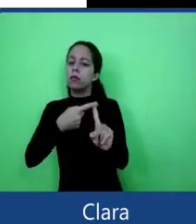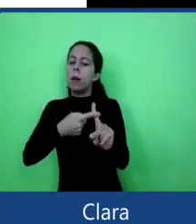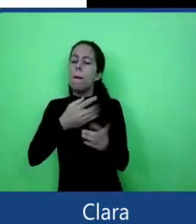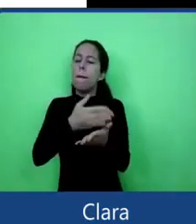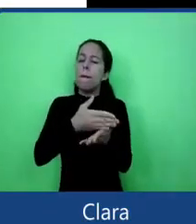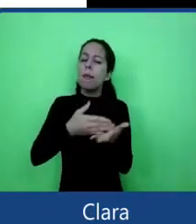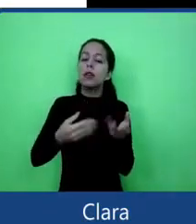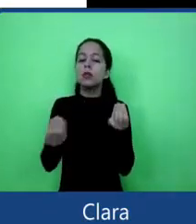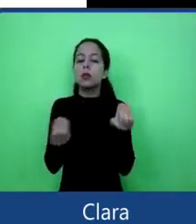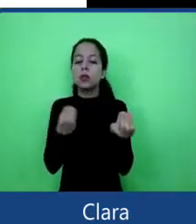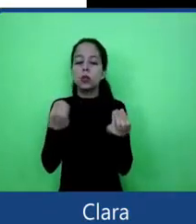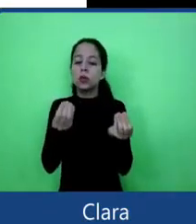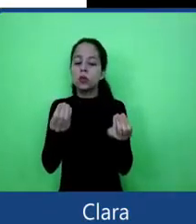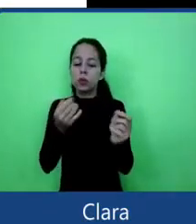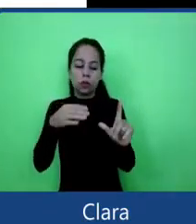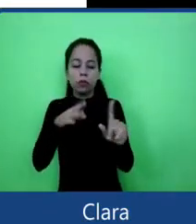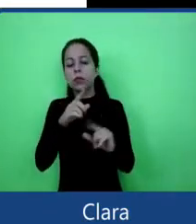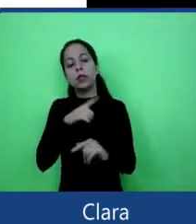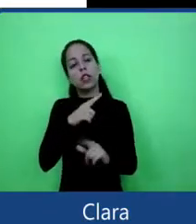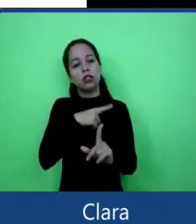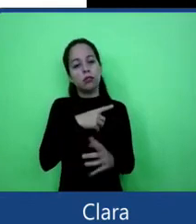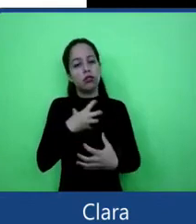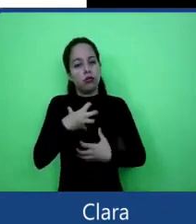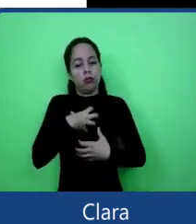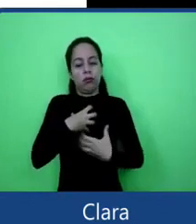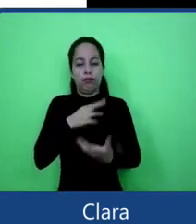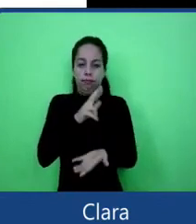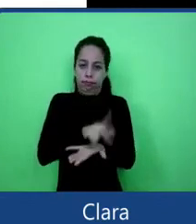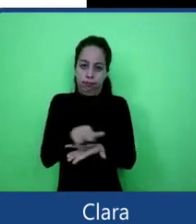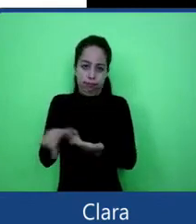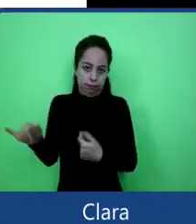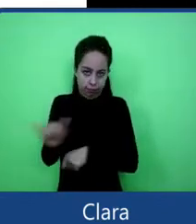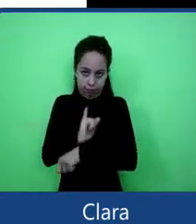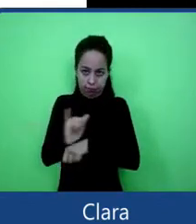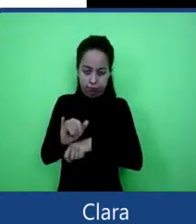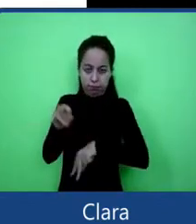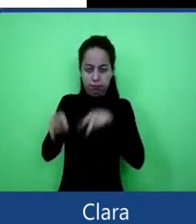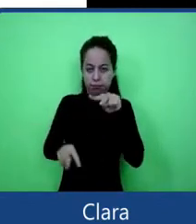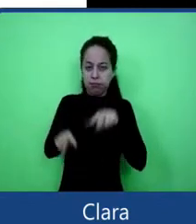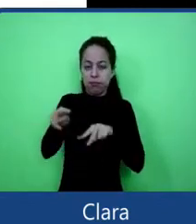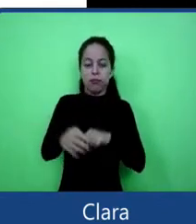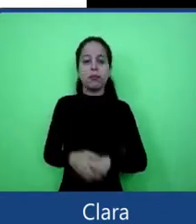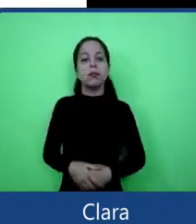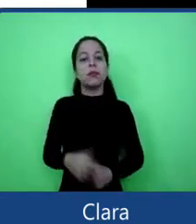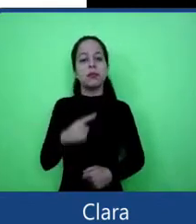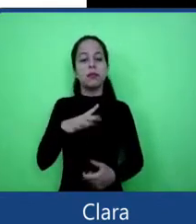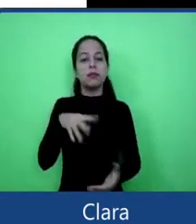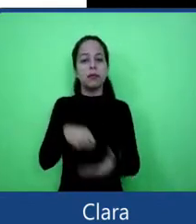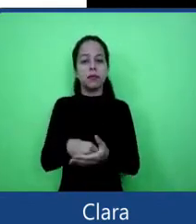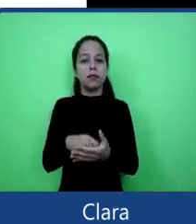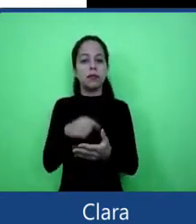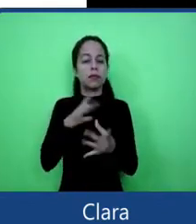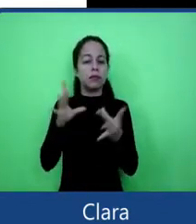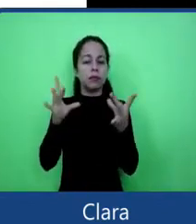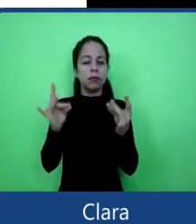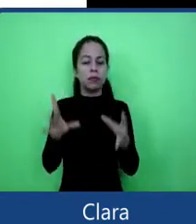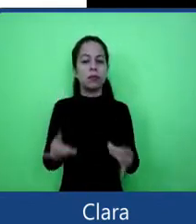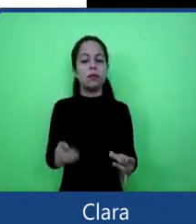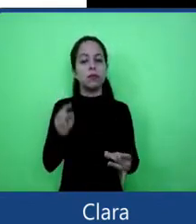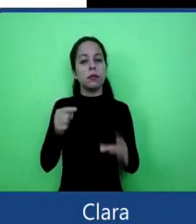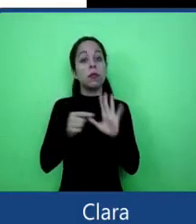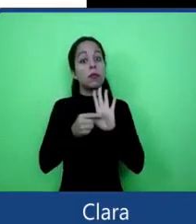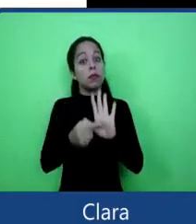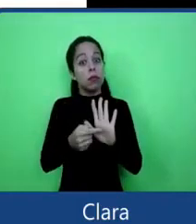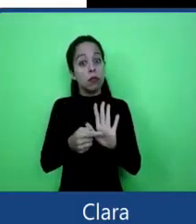né? E a gente vê que todas essas observações estão apontando para um aumento da temperatura média do